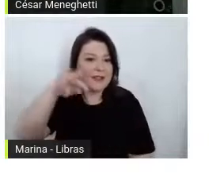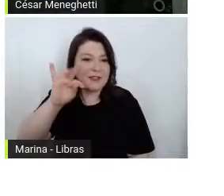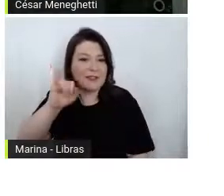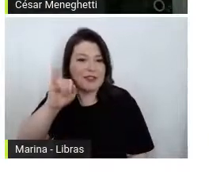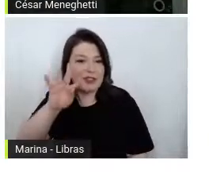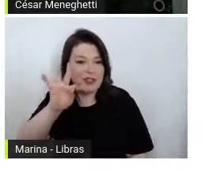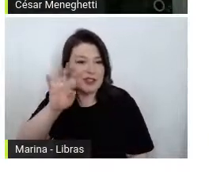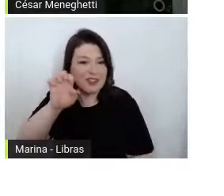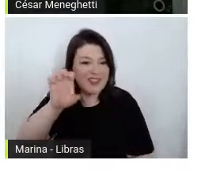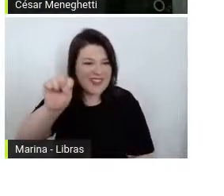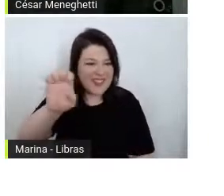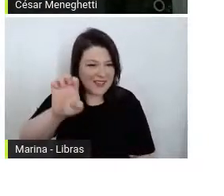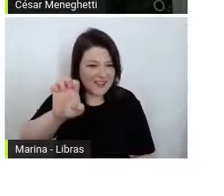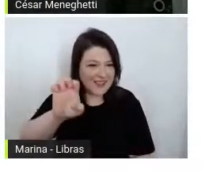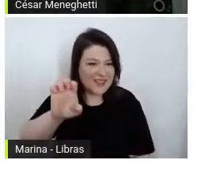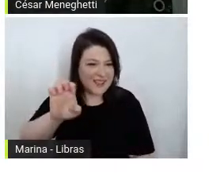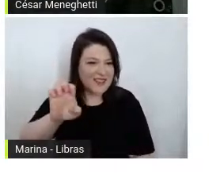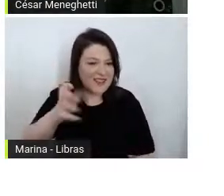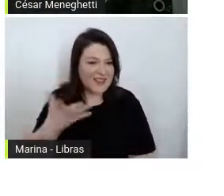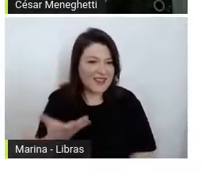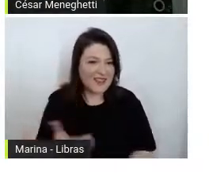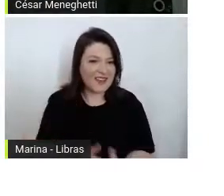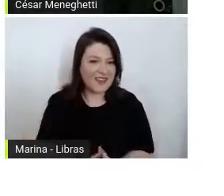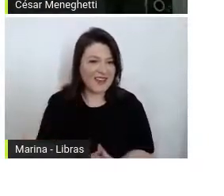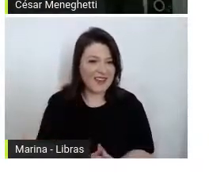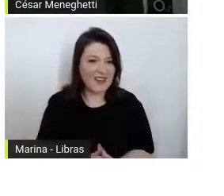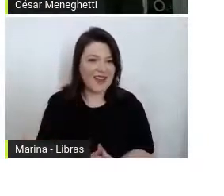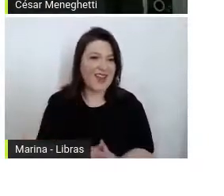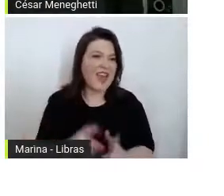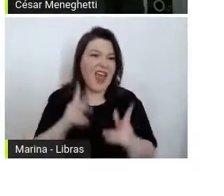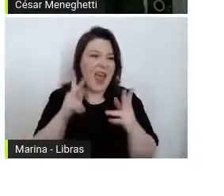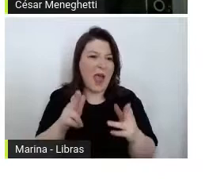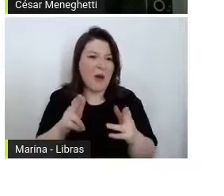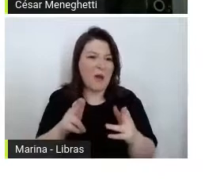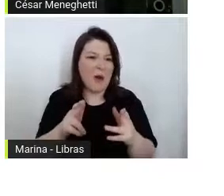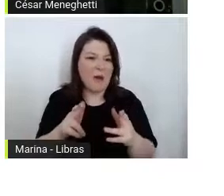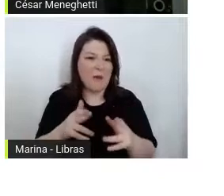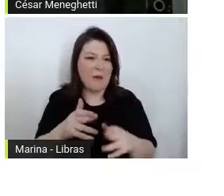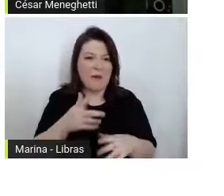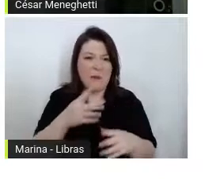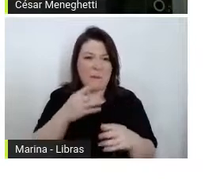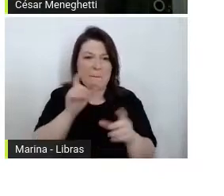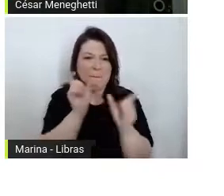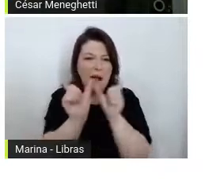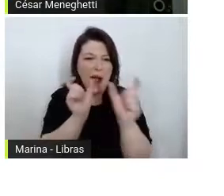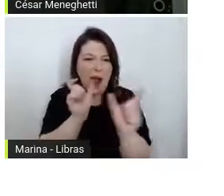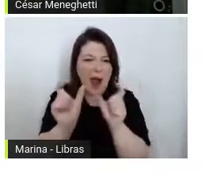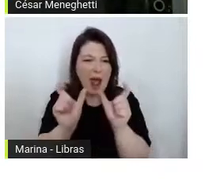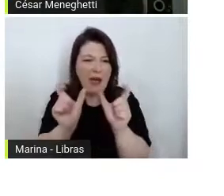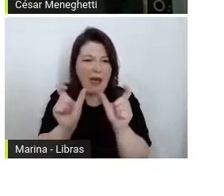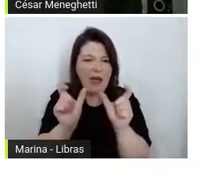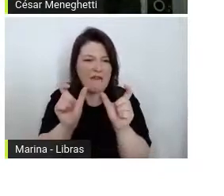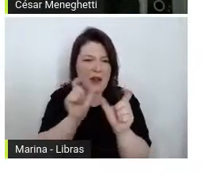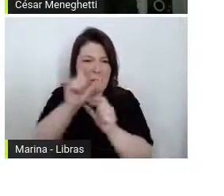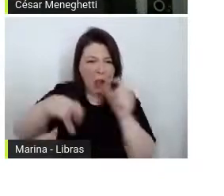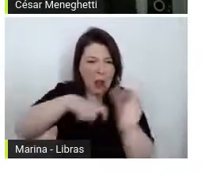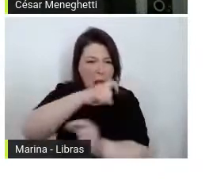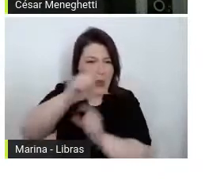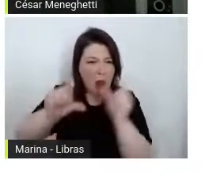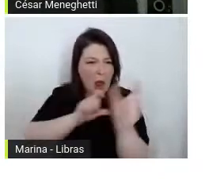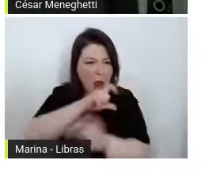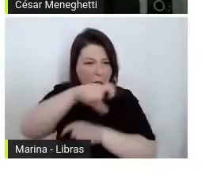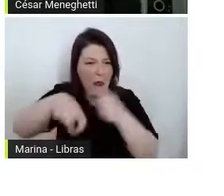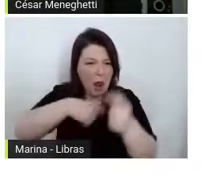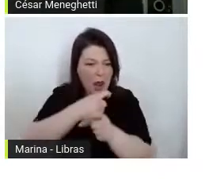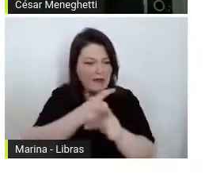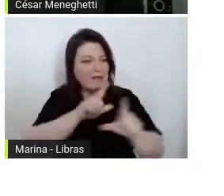a logorreia, se eu posso fazer uma diarreia de palavras da televisão institucional e